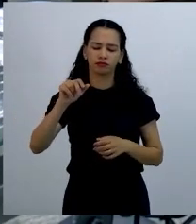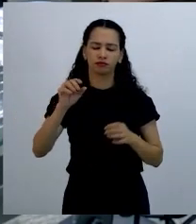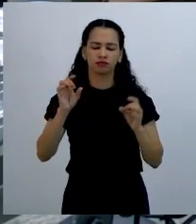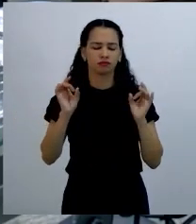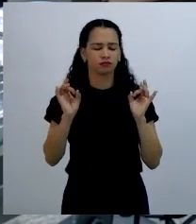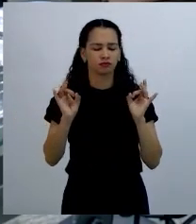do Senhor